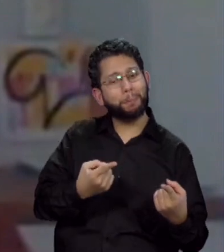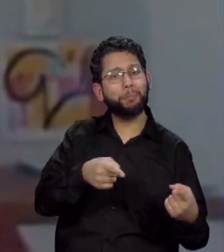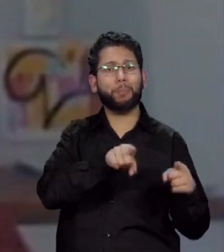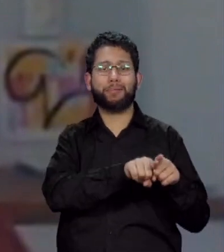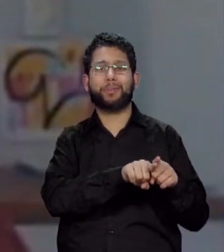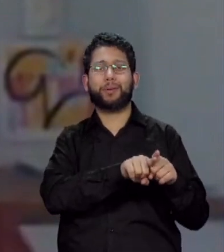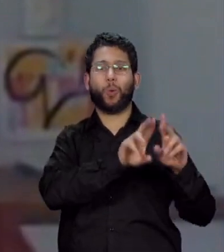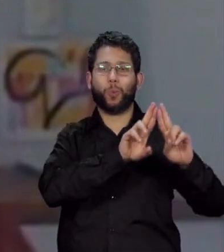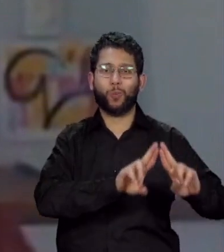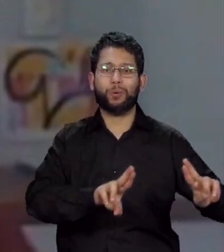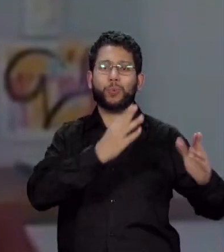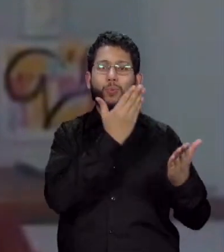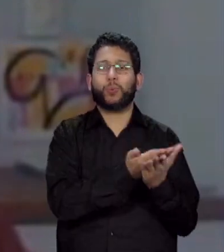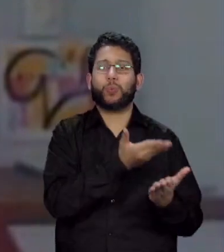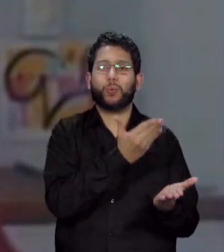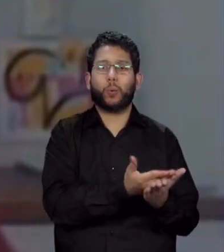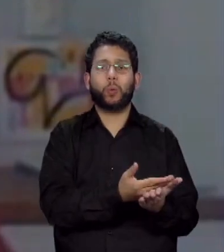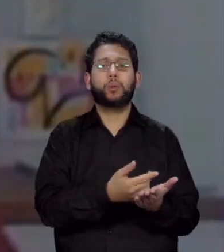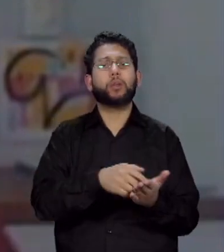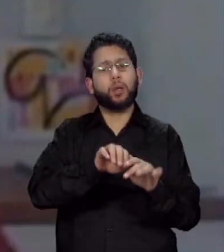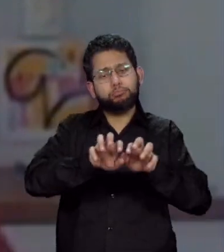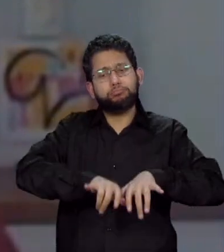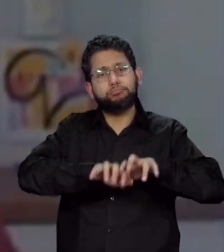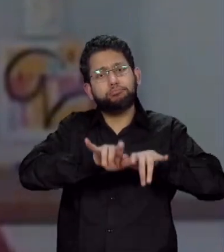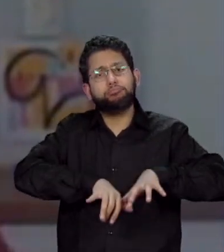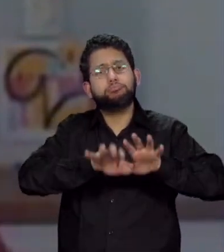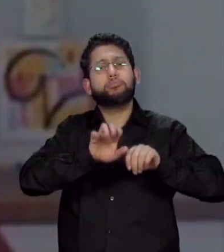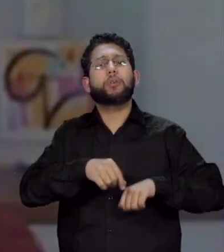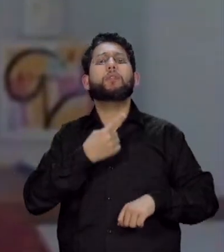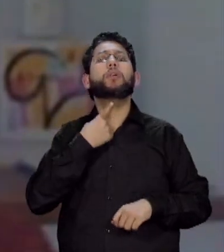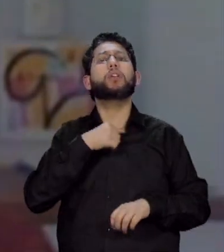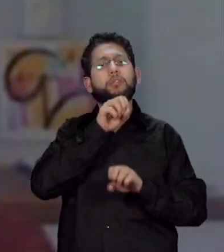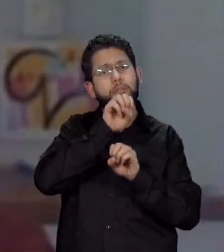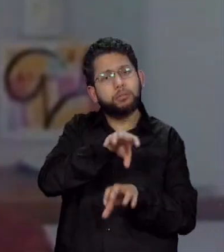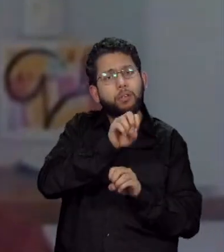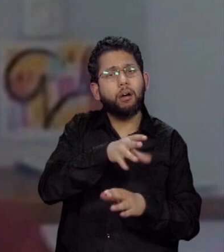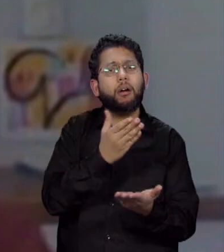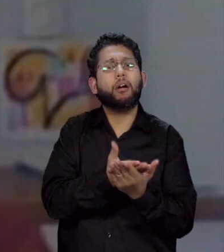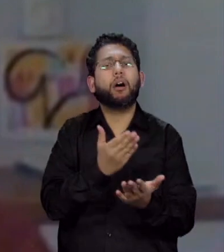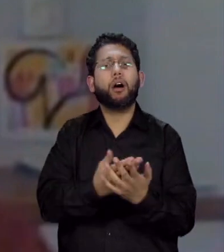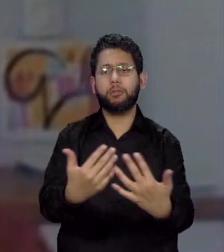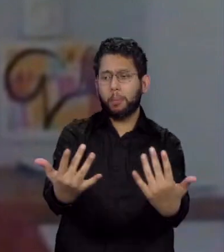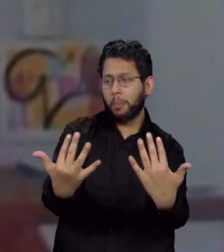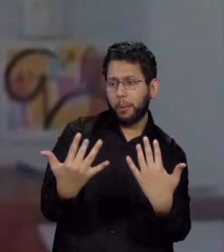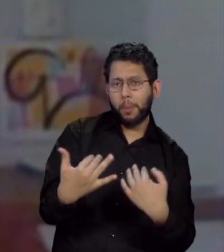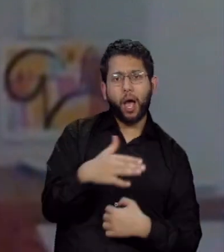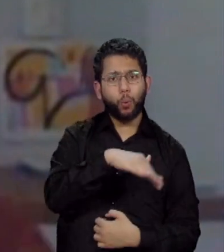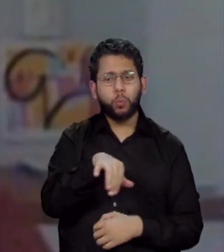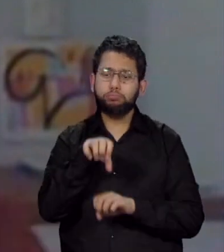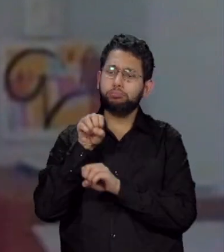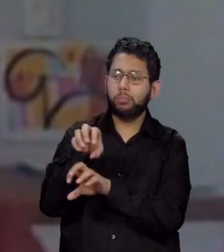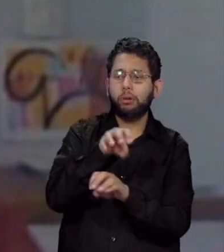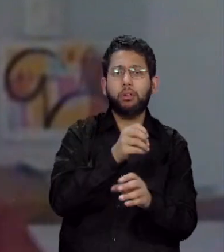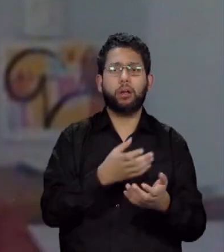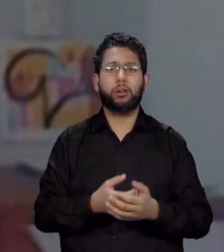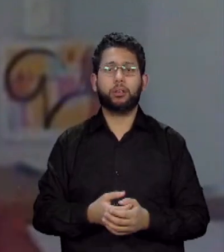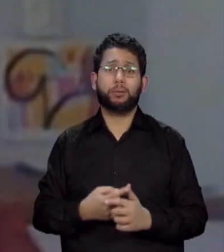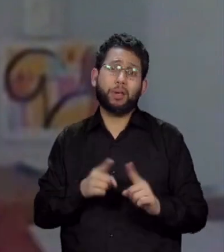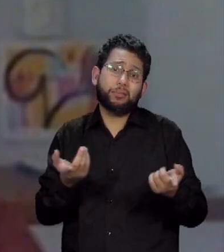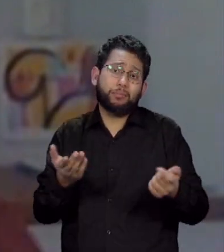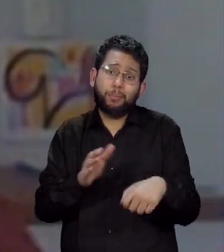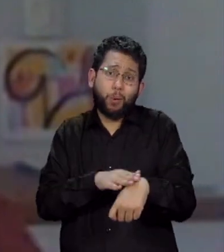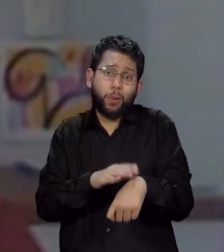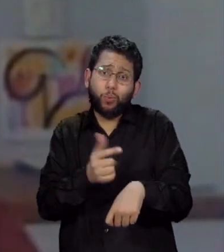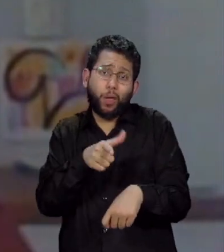né? Continuar escrevendo, dando aulas. Mas nesse momento não tinham muitos concursos